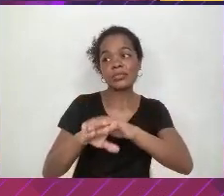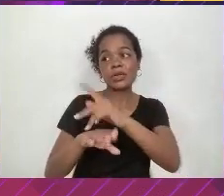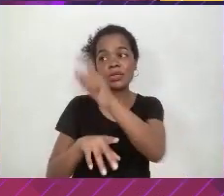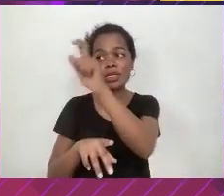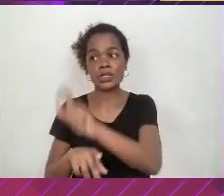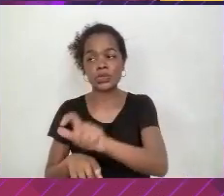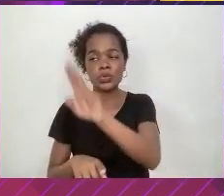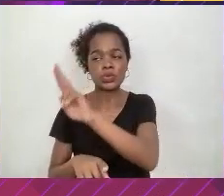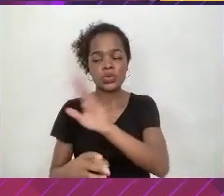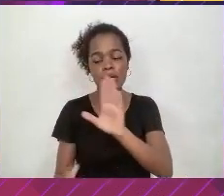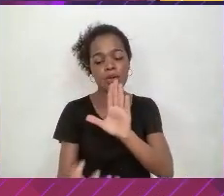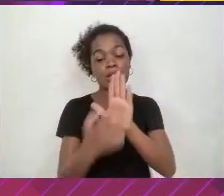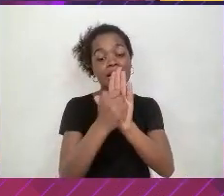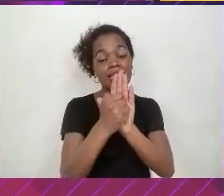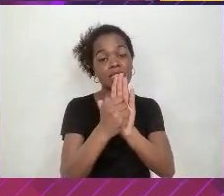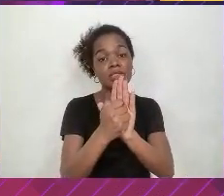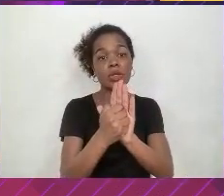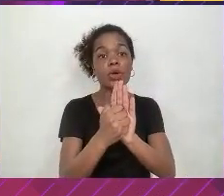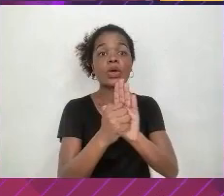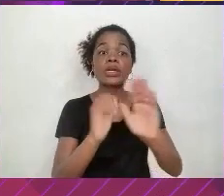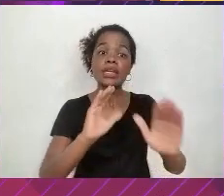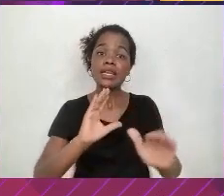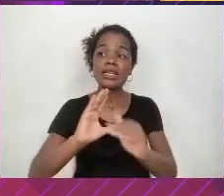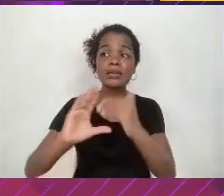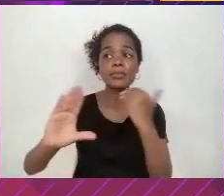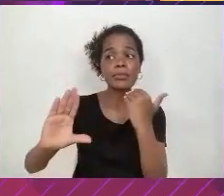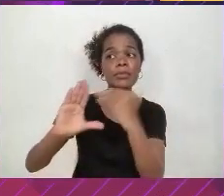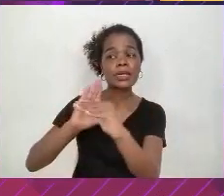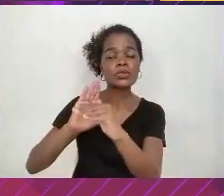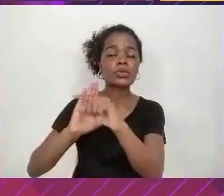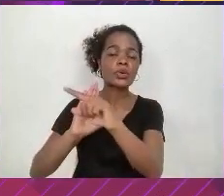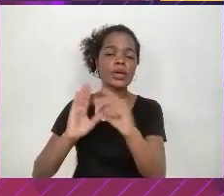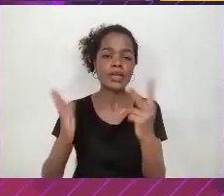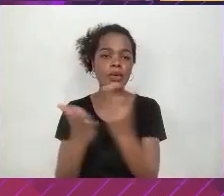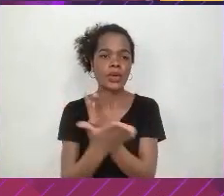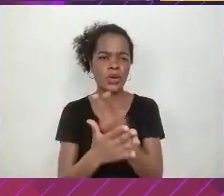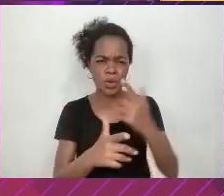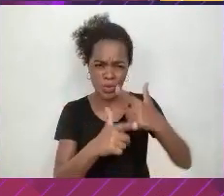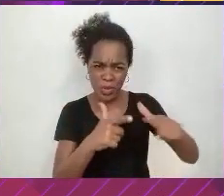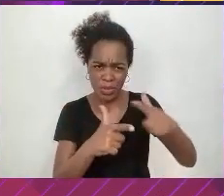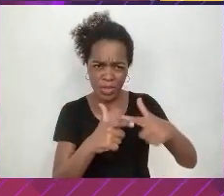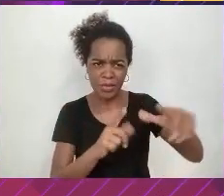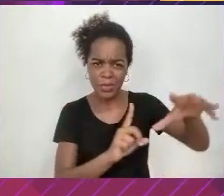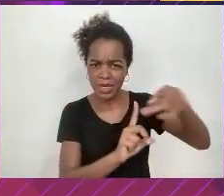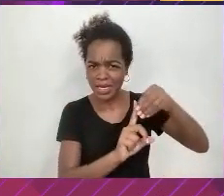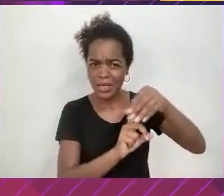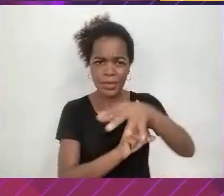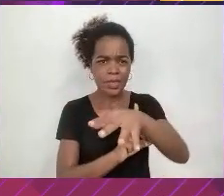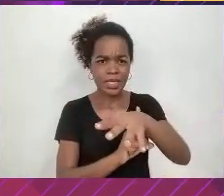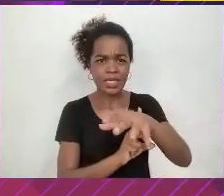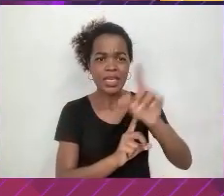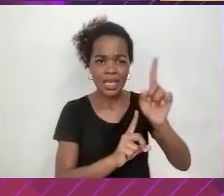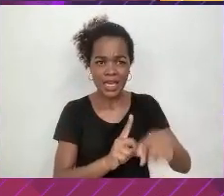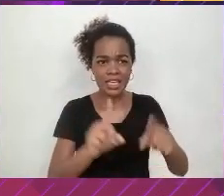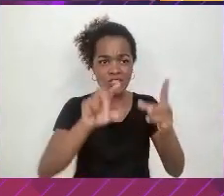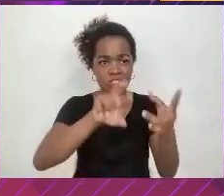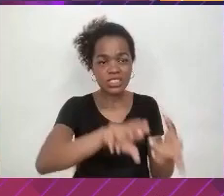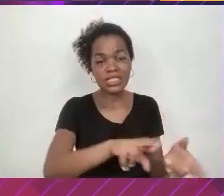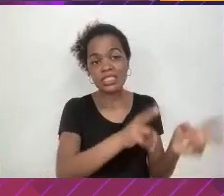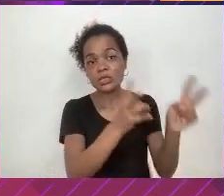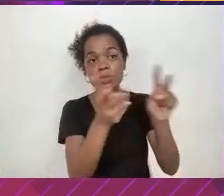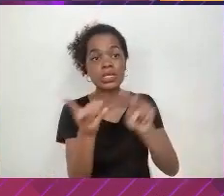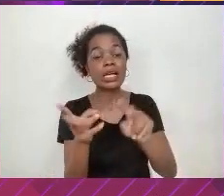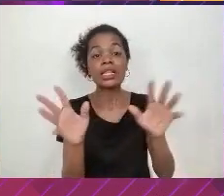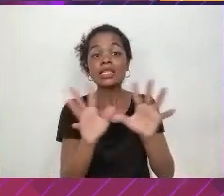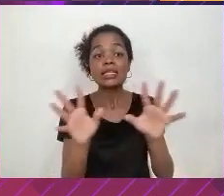e ele acabou retornando um erro. Então, o problema não está na nossa API. não está no nosso transporte. O nosso problema